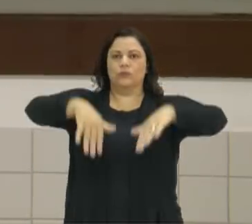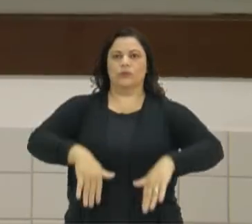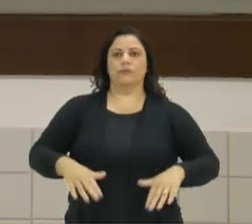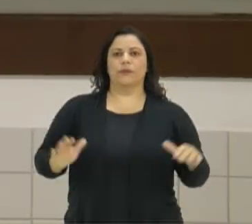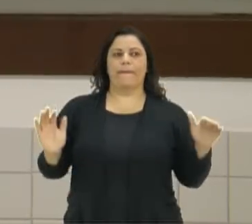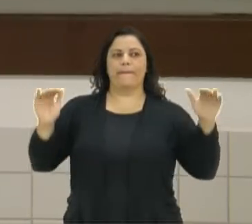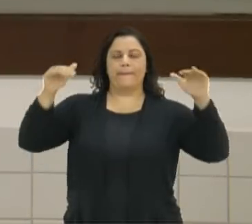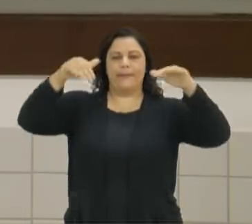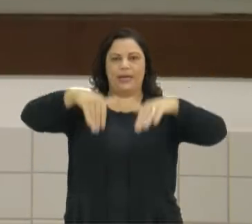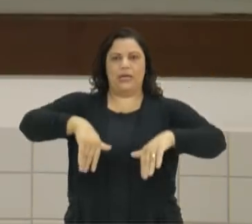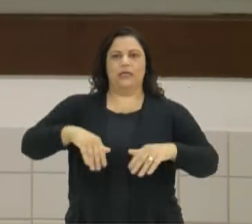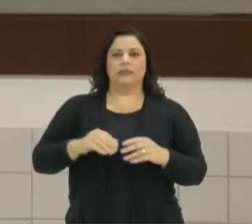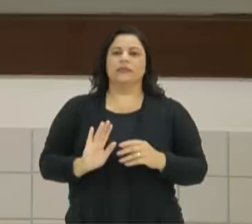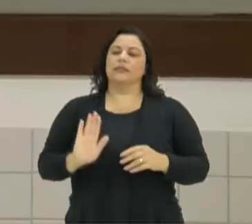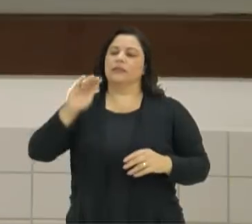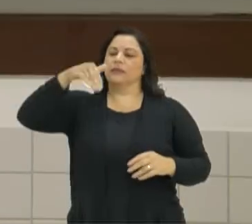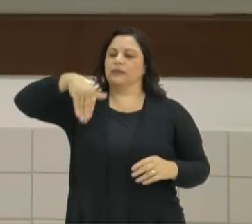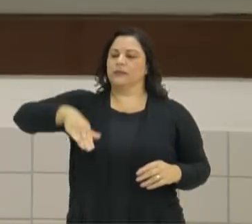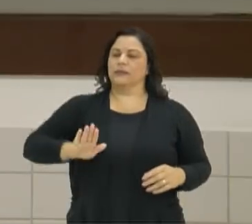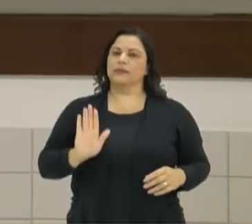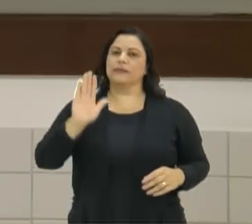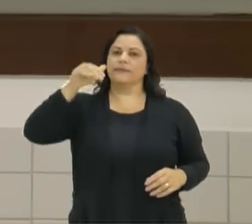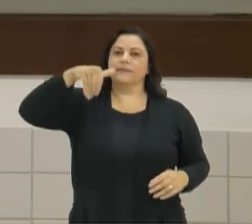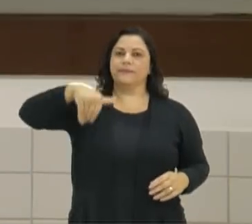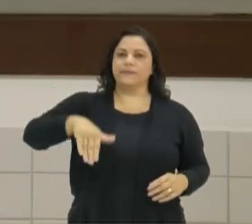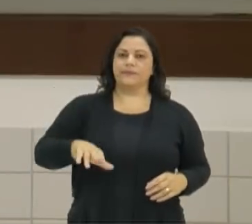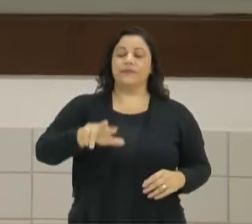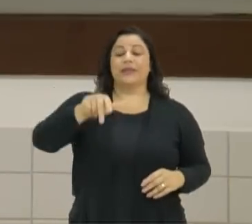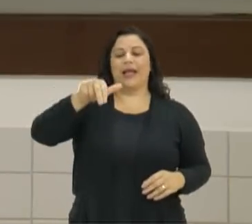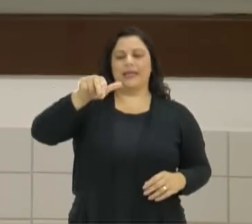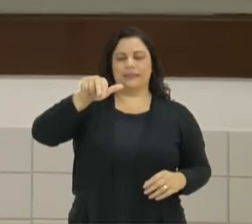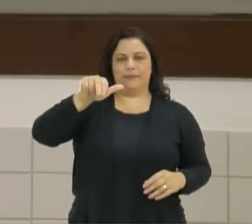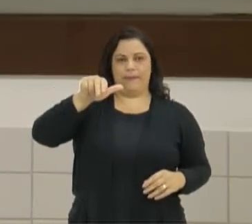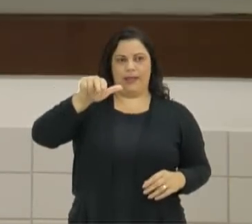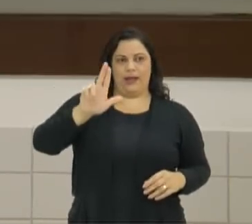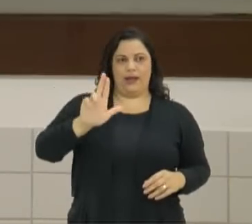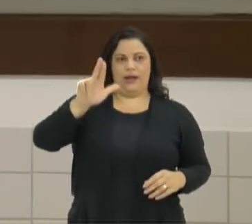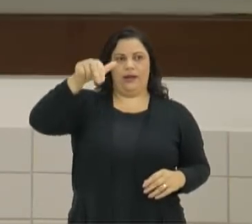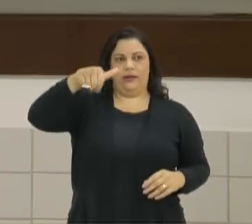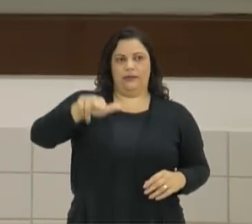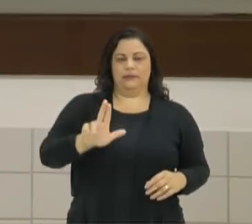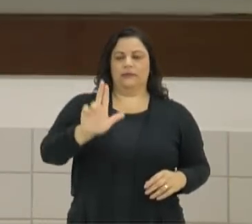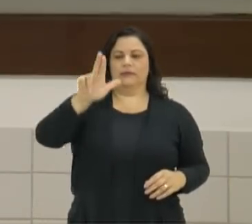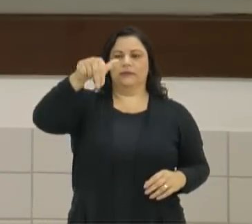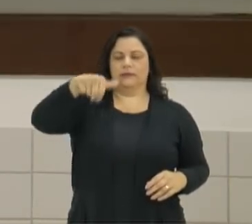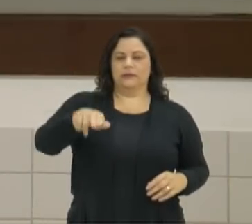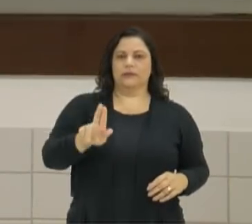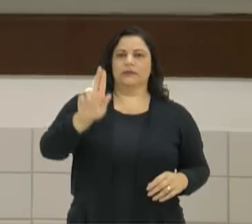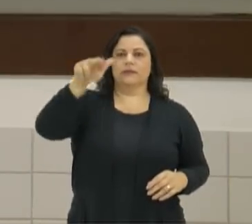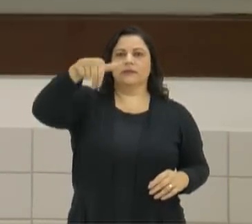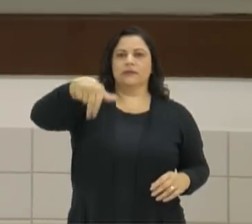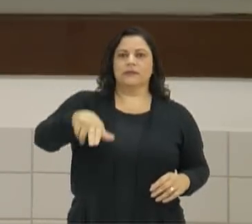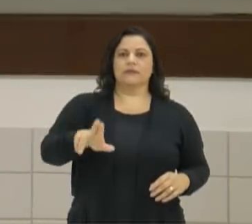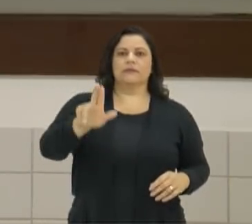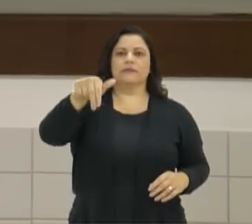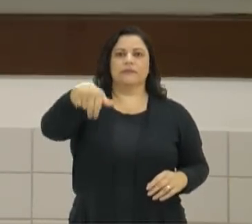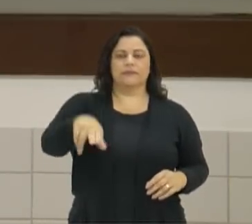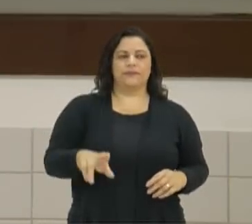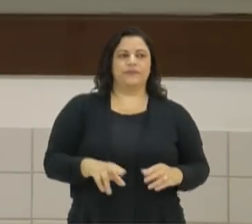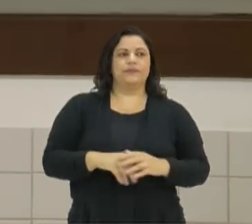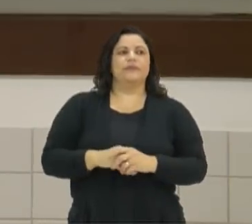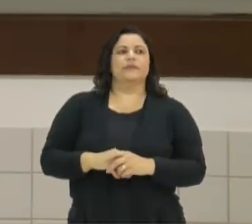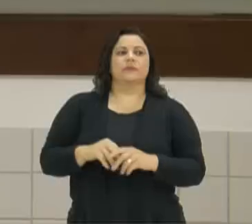Mais tarde, foi criada a pernada, desenvolvida a pernada da golfinhada, tá? Então, os dois pés